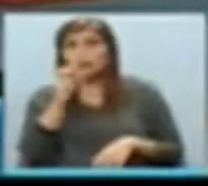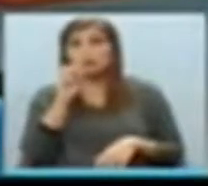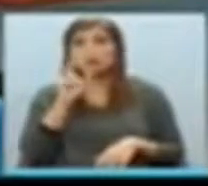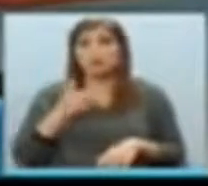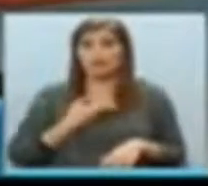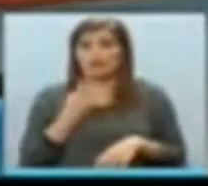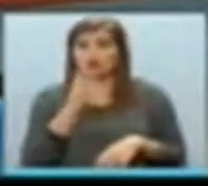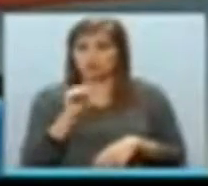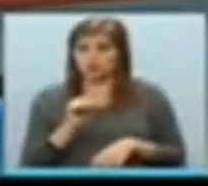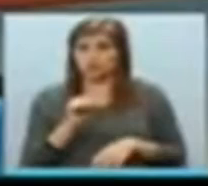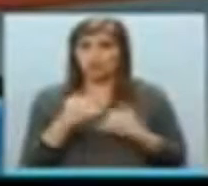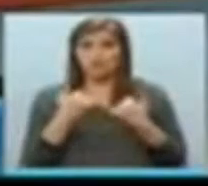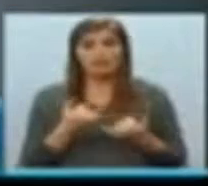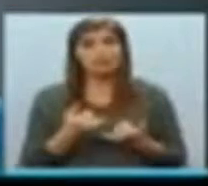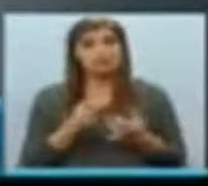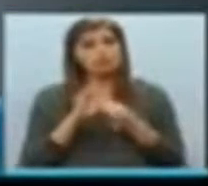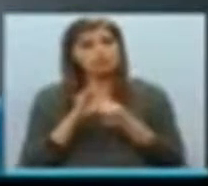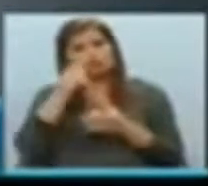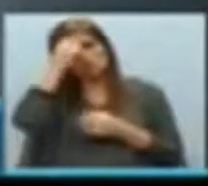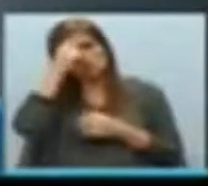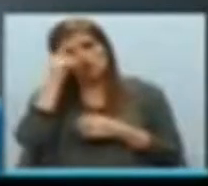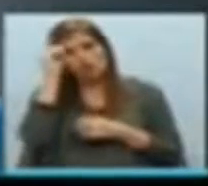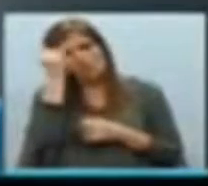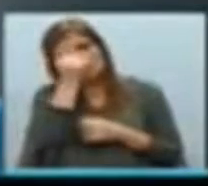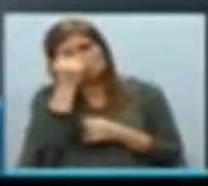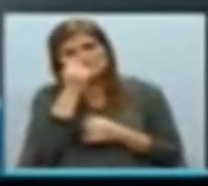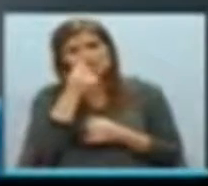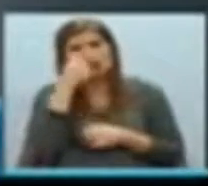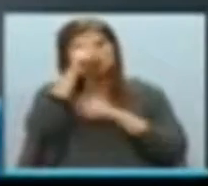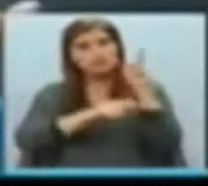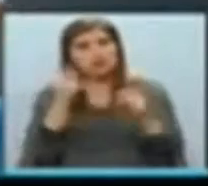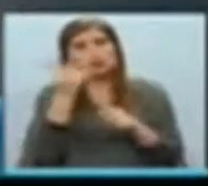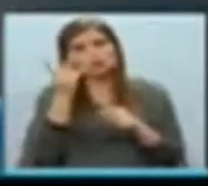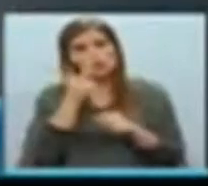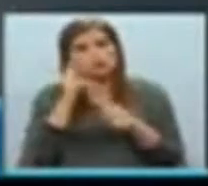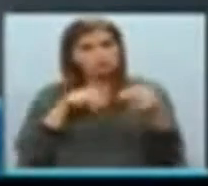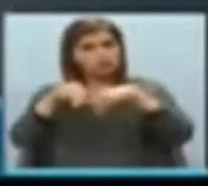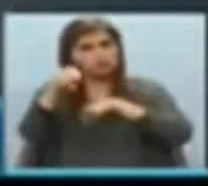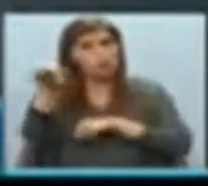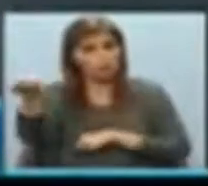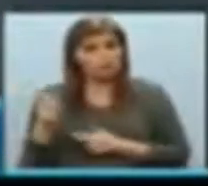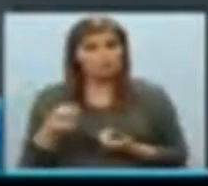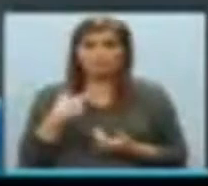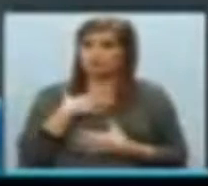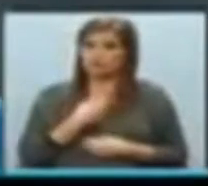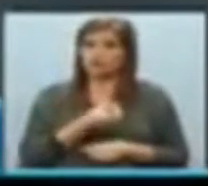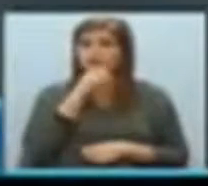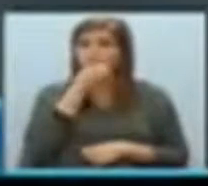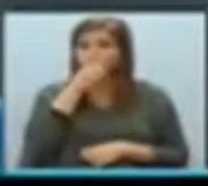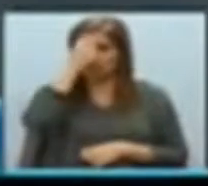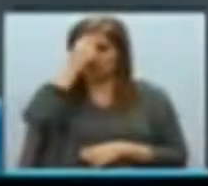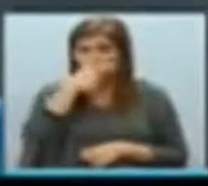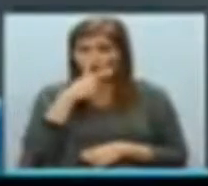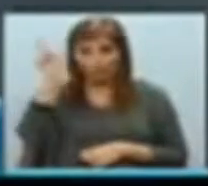a ficção com duas pessoas que se cruzam com exatamente porque eu quis fazer o que acontece do aristides que me fascinava